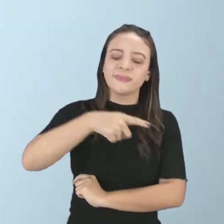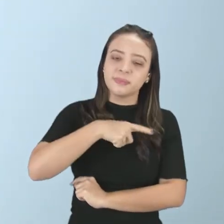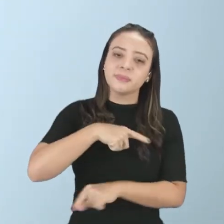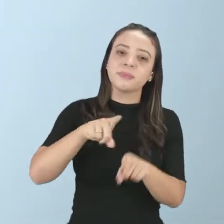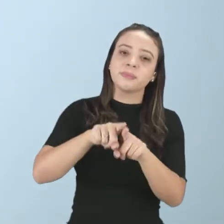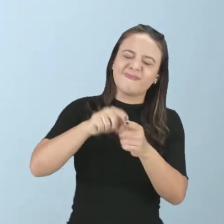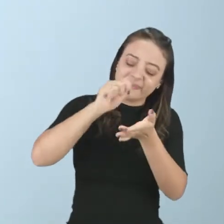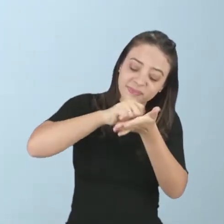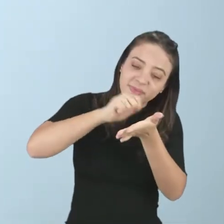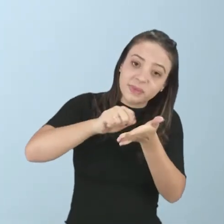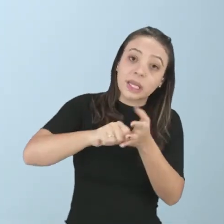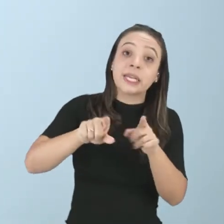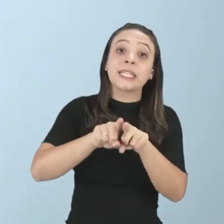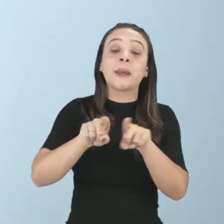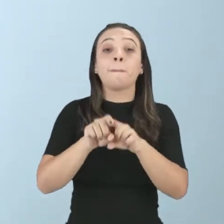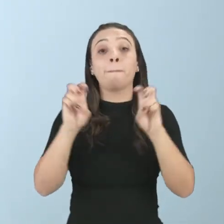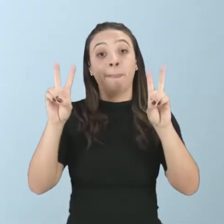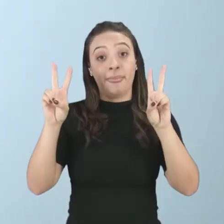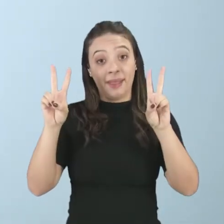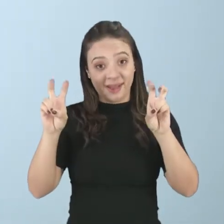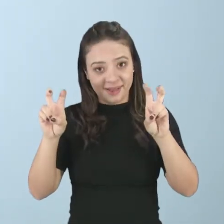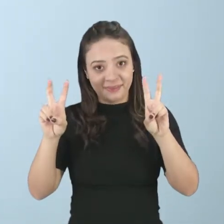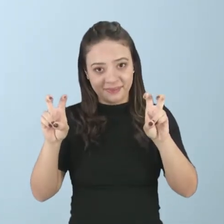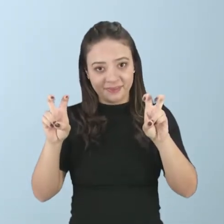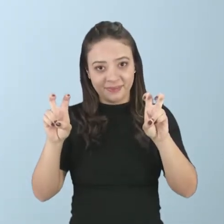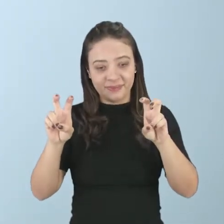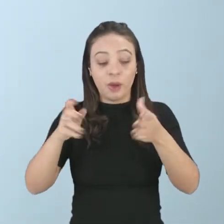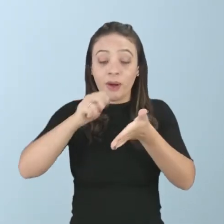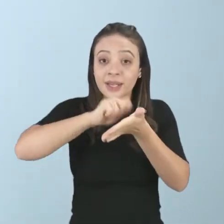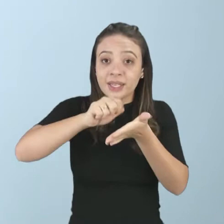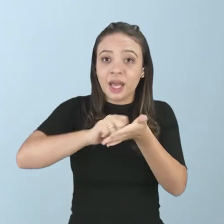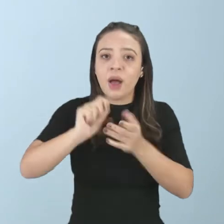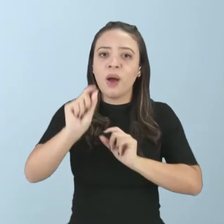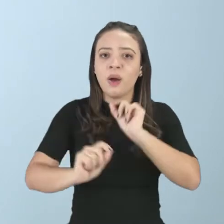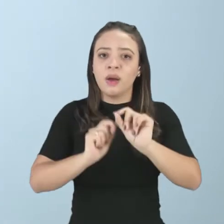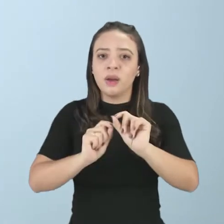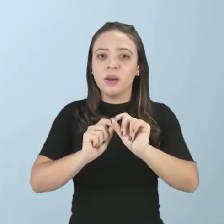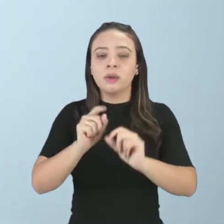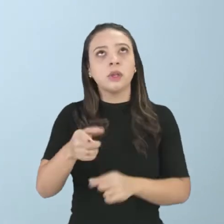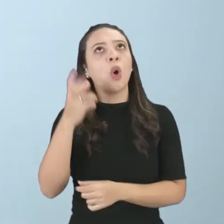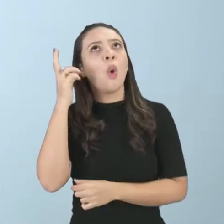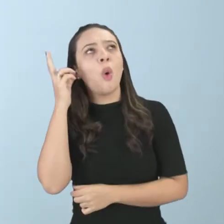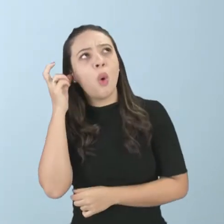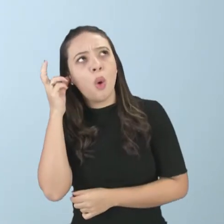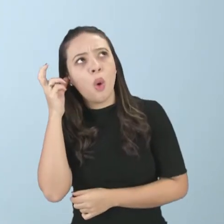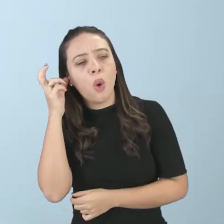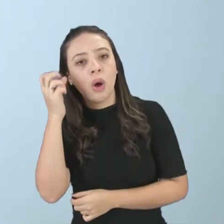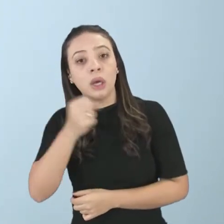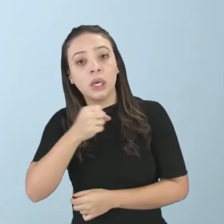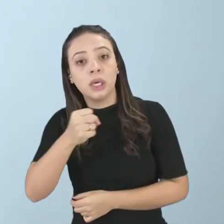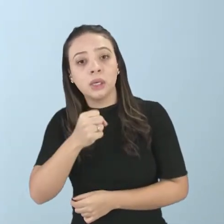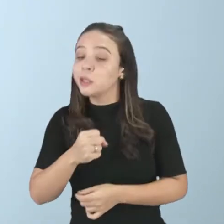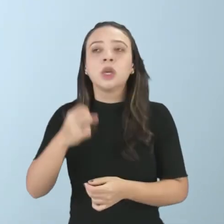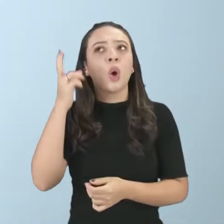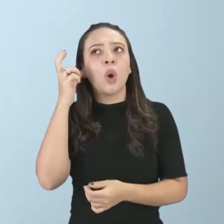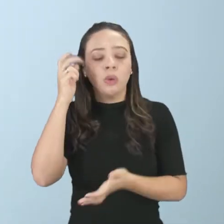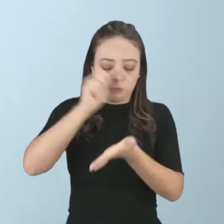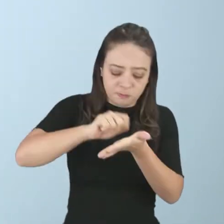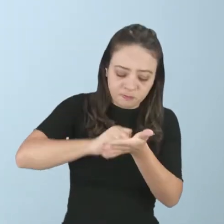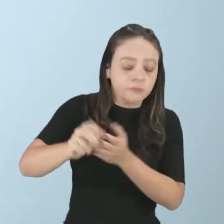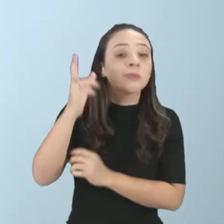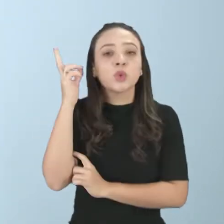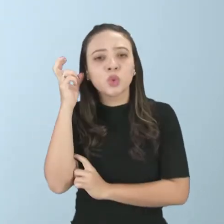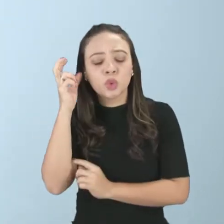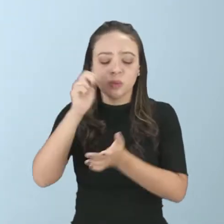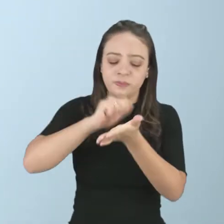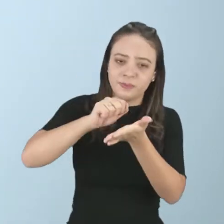a transcrição e o título. A transcrição é você pega o seu áudio que você gravou a entrevista e você vai lá transcrever, passar para o